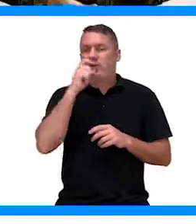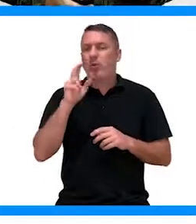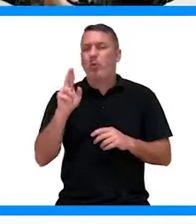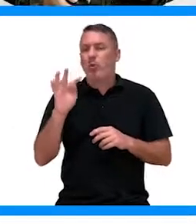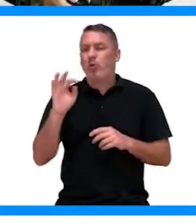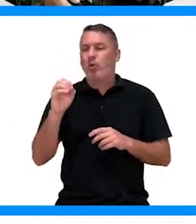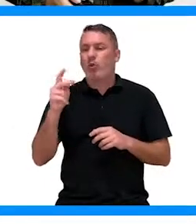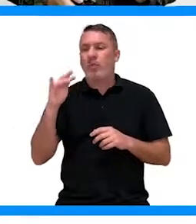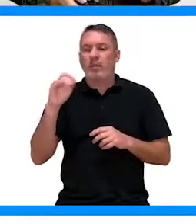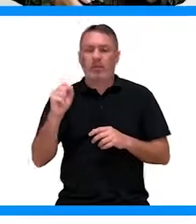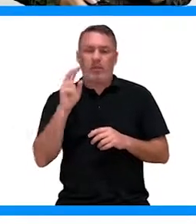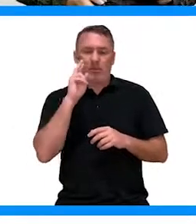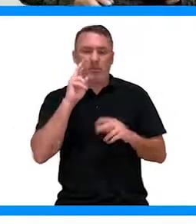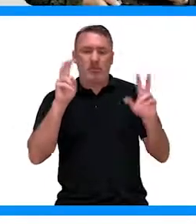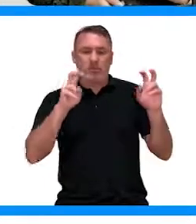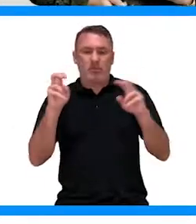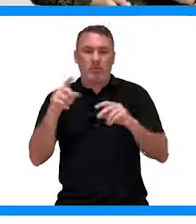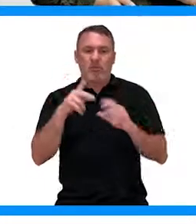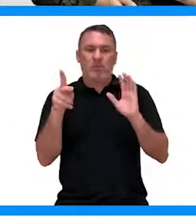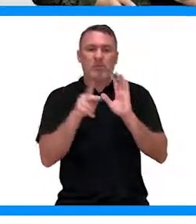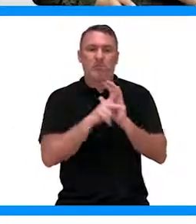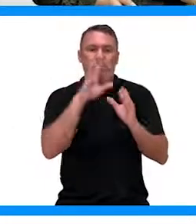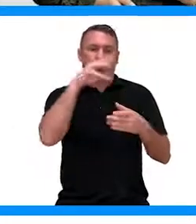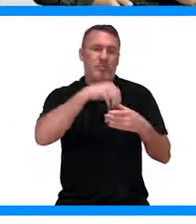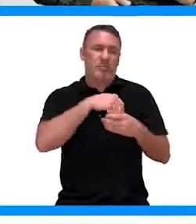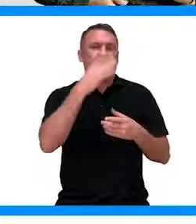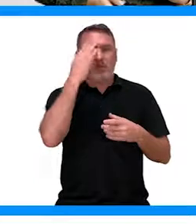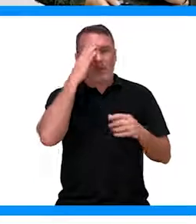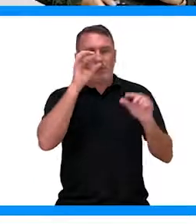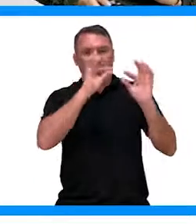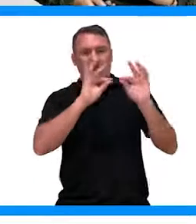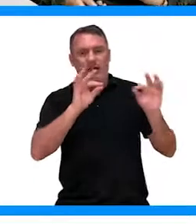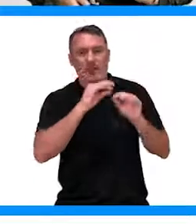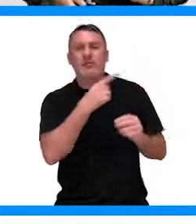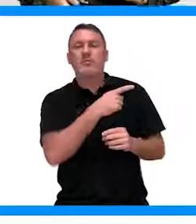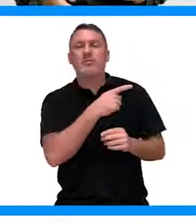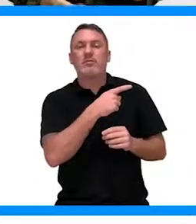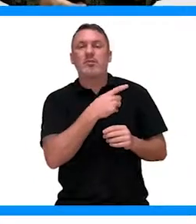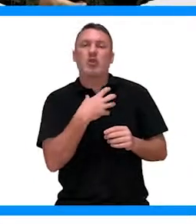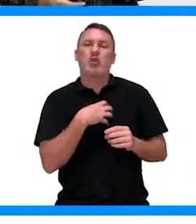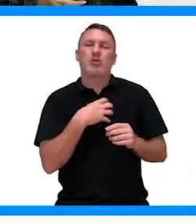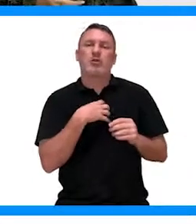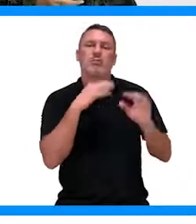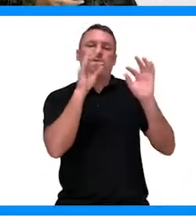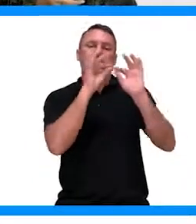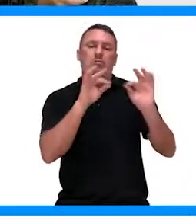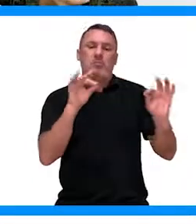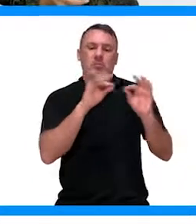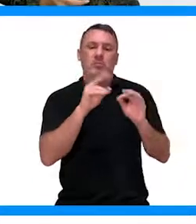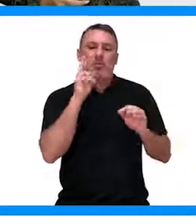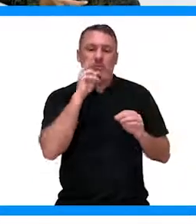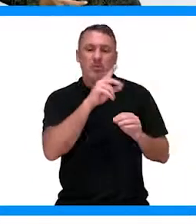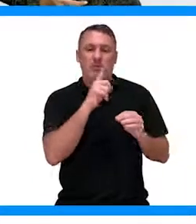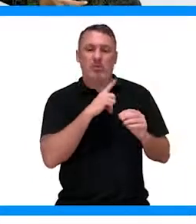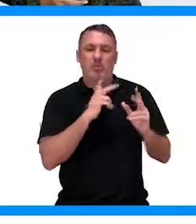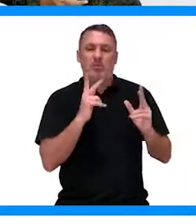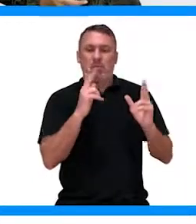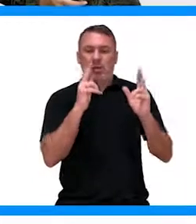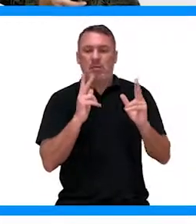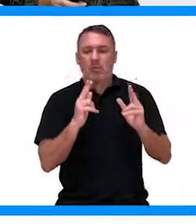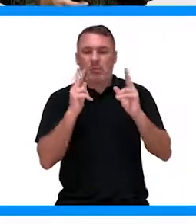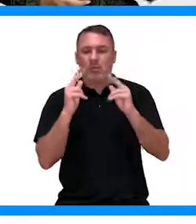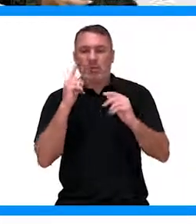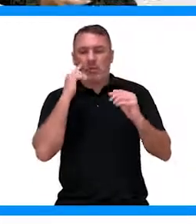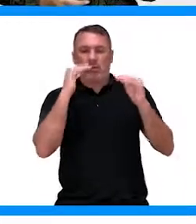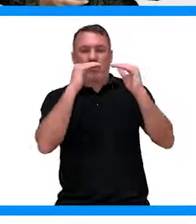não querê-las. Que tristes os caminhos se não for a mágica presença das estrelas. A gente tem aí a presença da